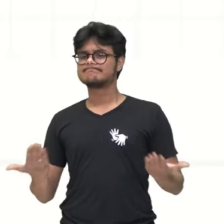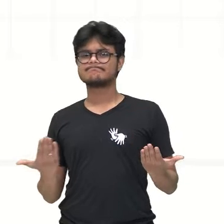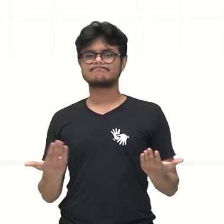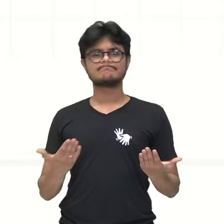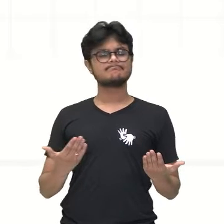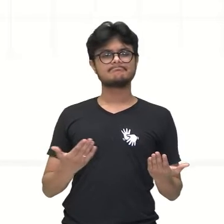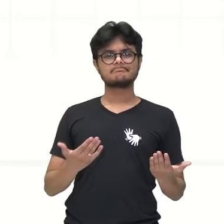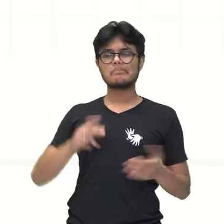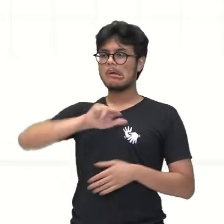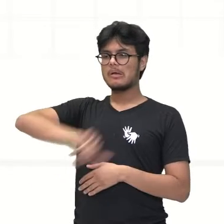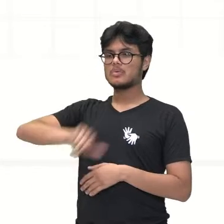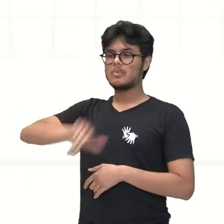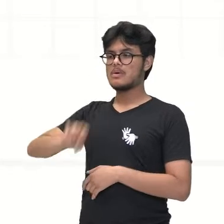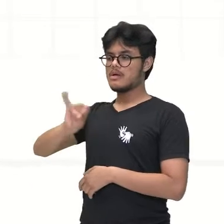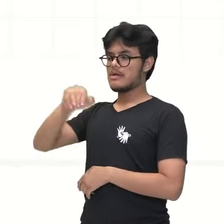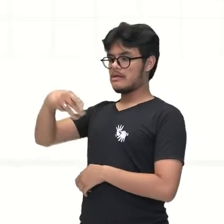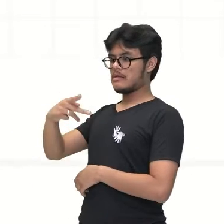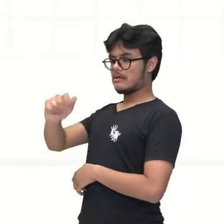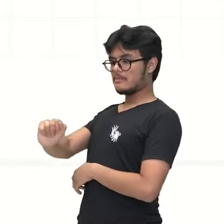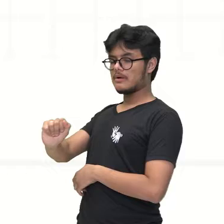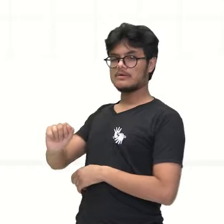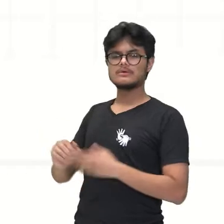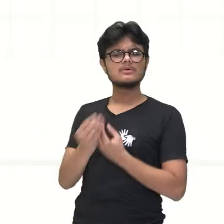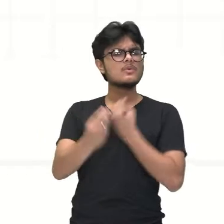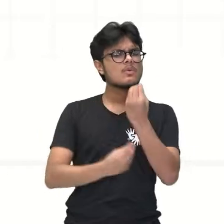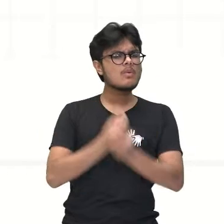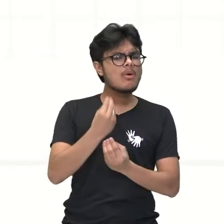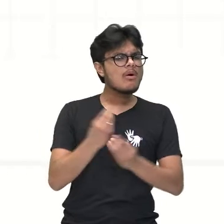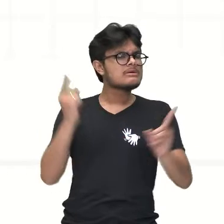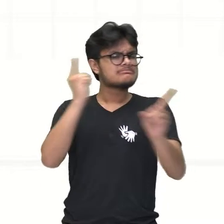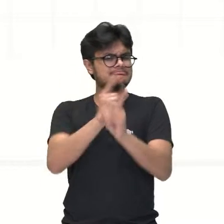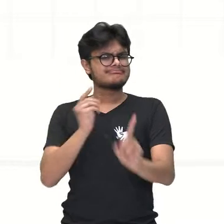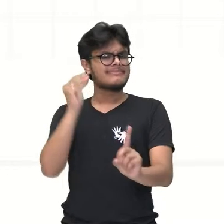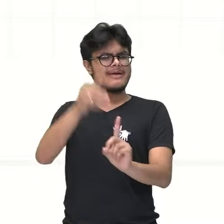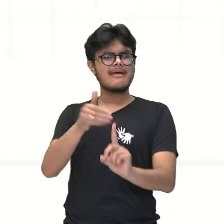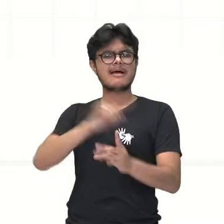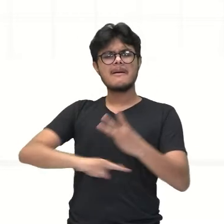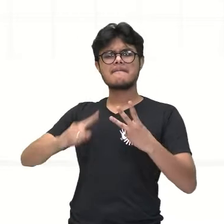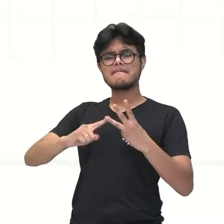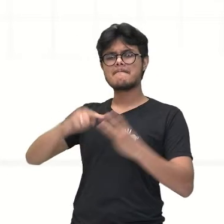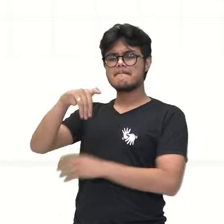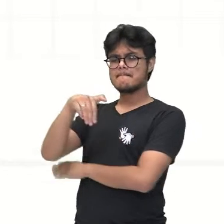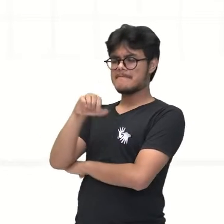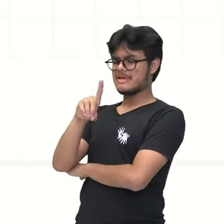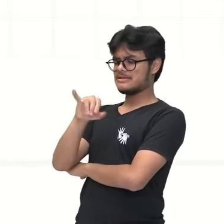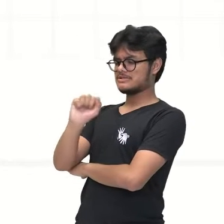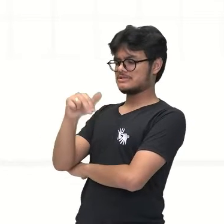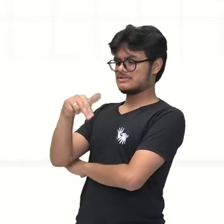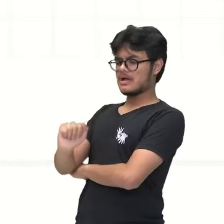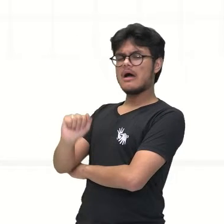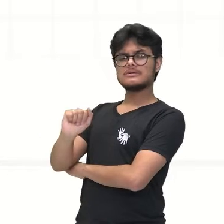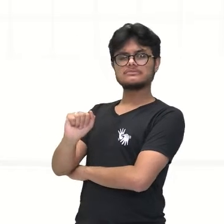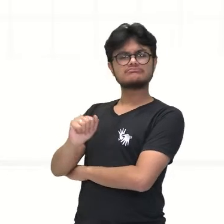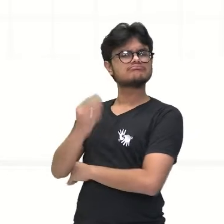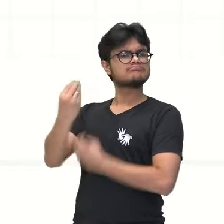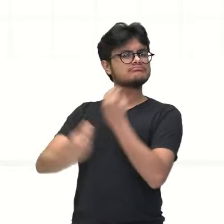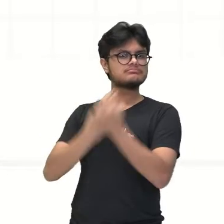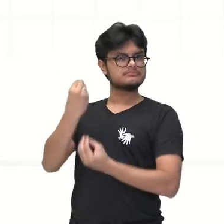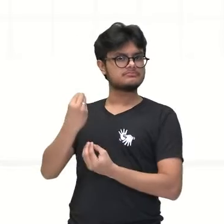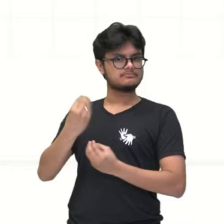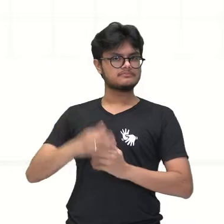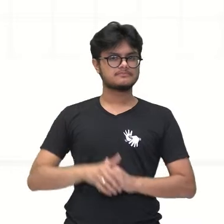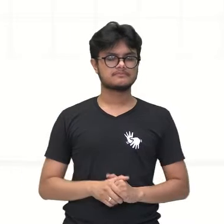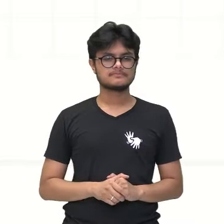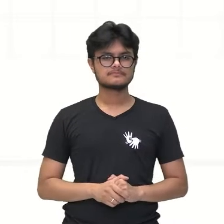quantidade ímpar, certo? Então, o que a gente vai fazer para encontrar a mediana quando números de elementos for um